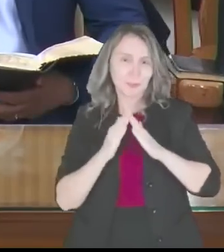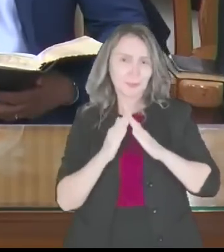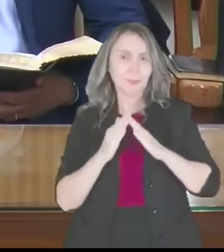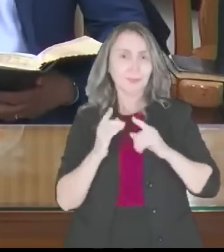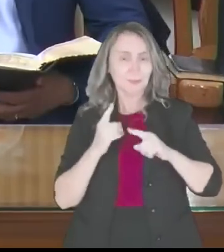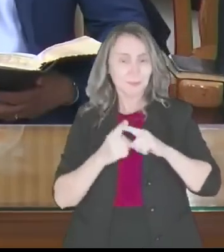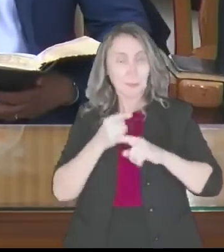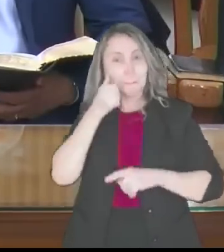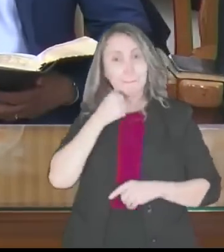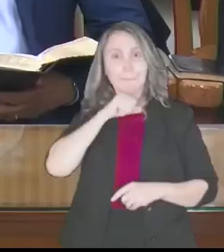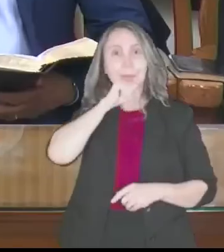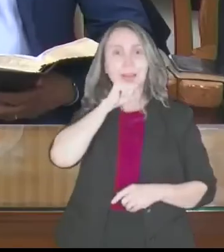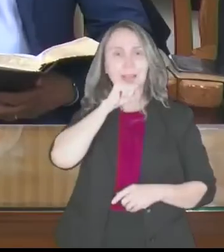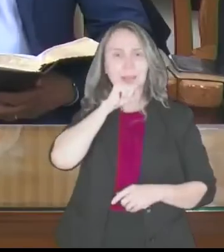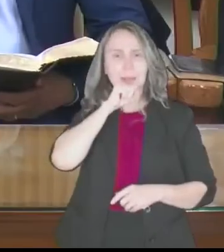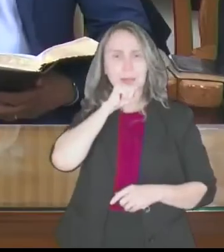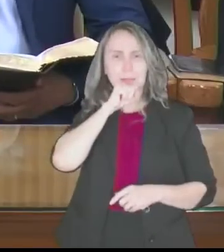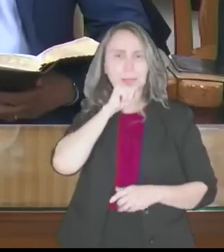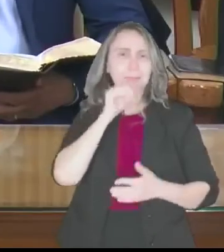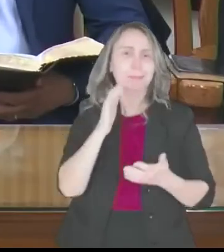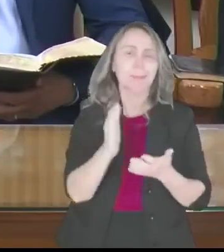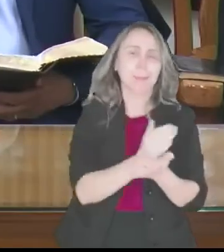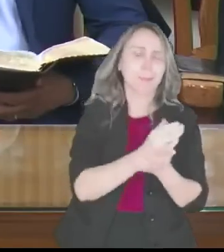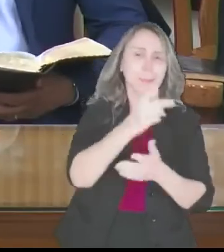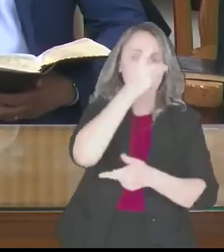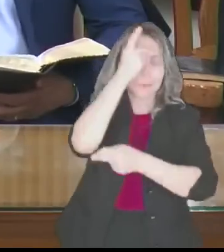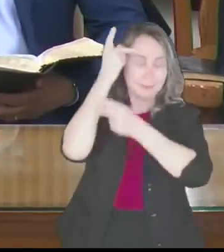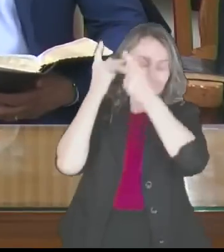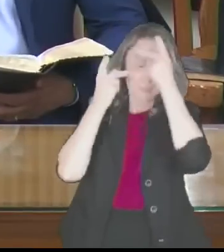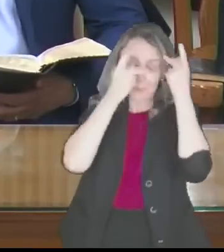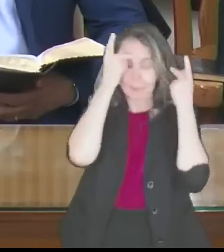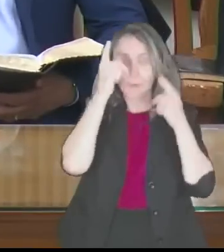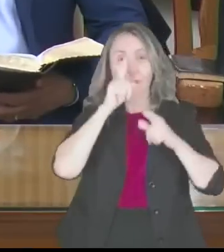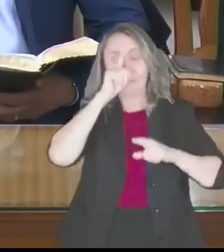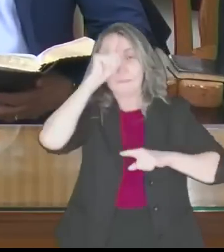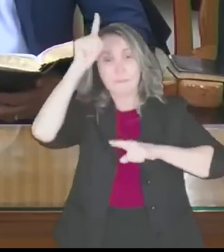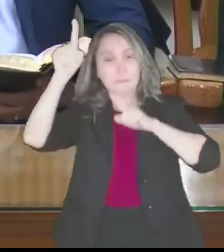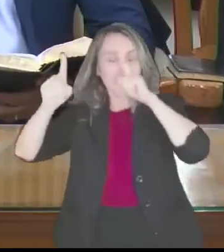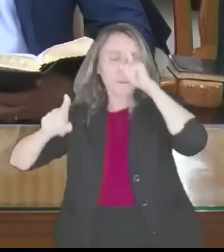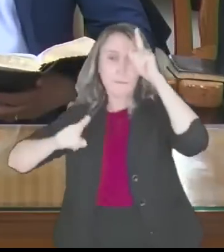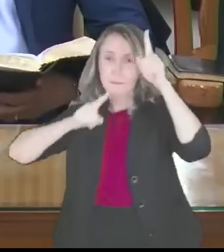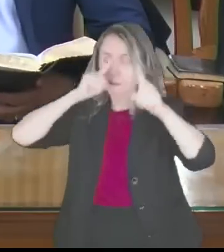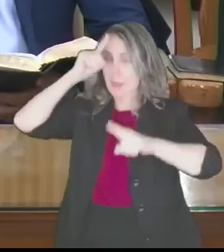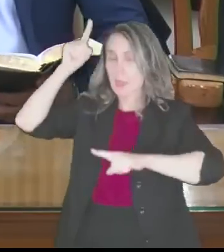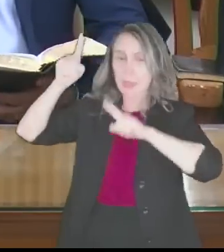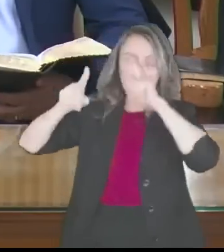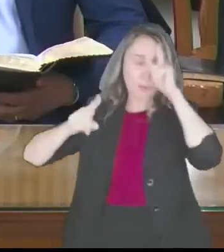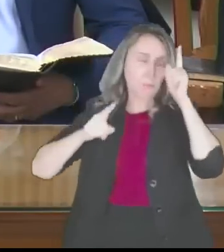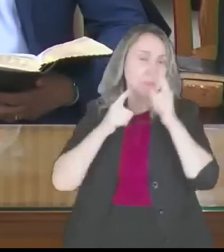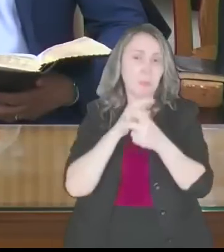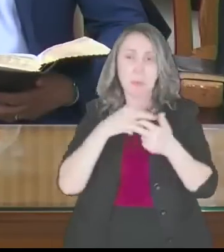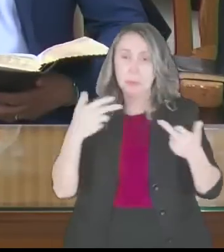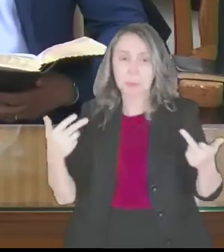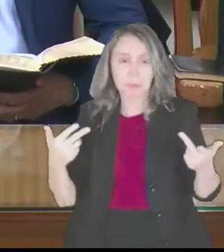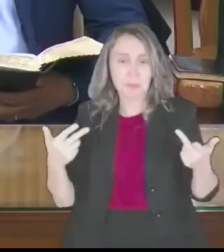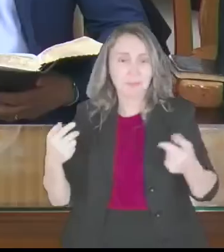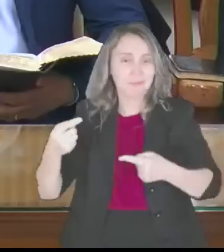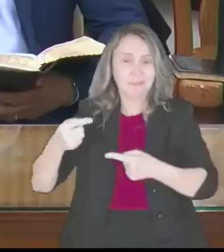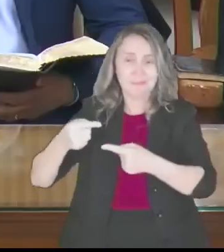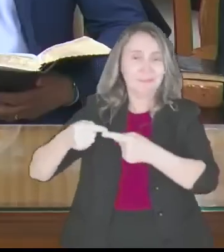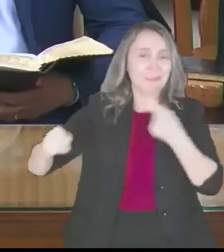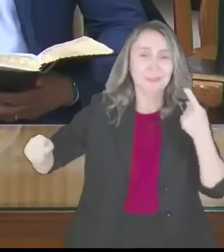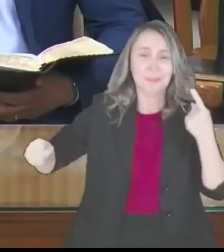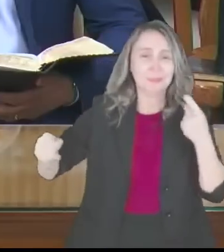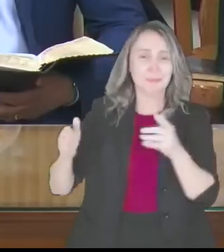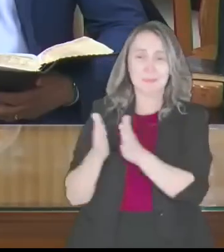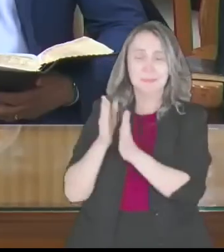Às vezes descabidas, sem pé e sem cabeça. E agora com o advento da internet, meu irmão, minha irmã, pelo